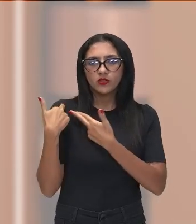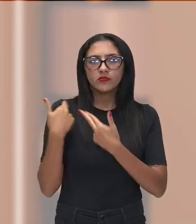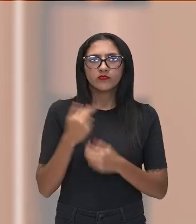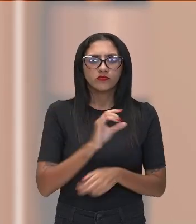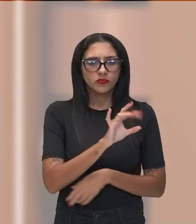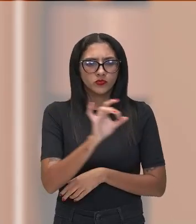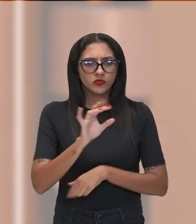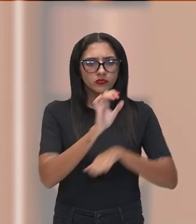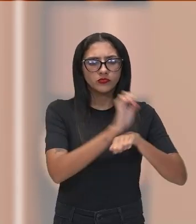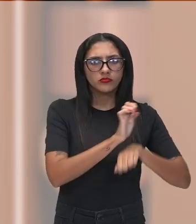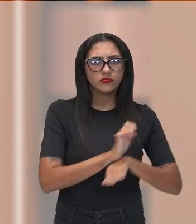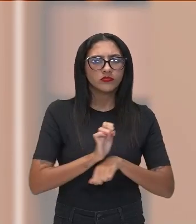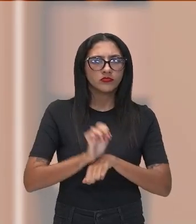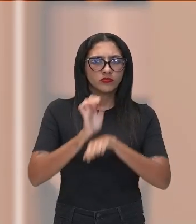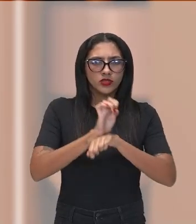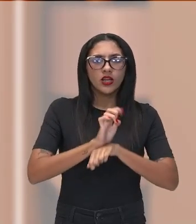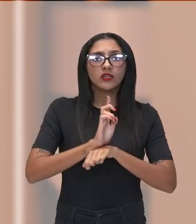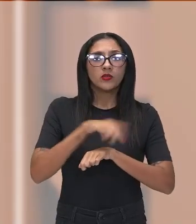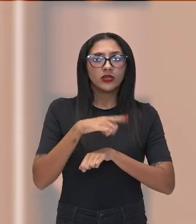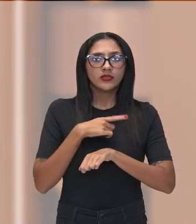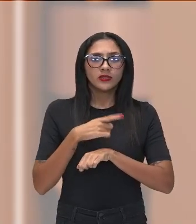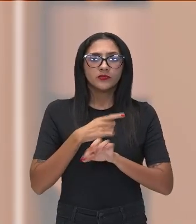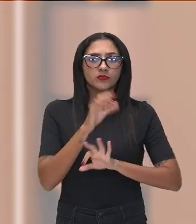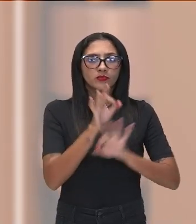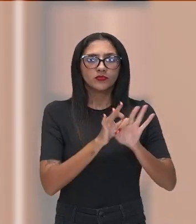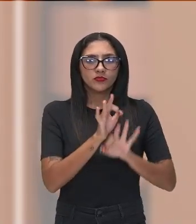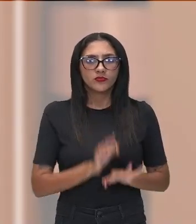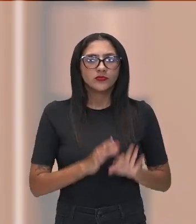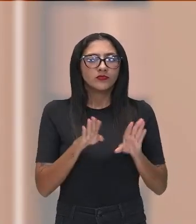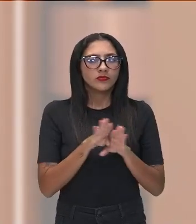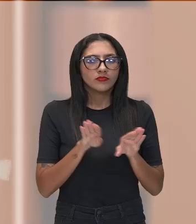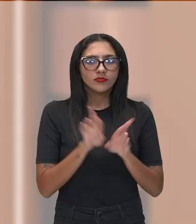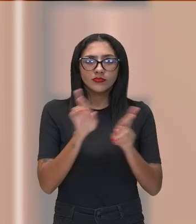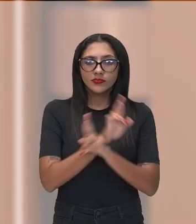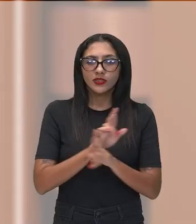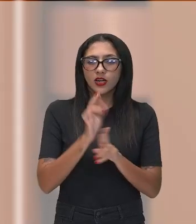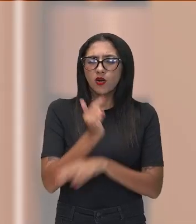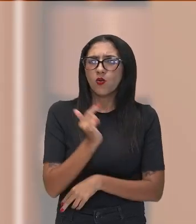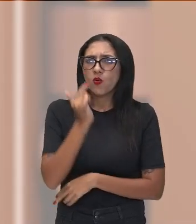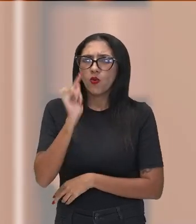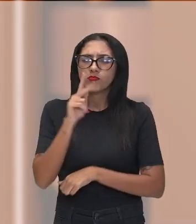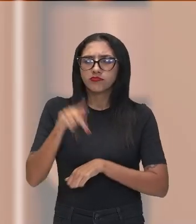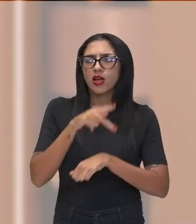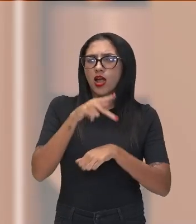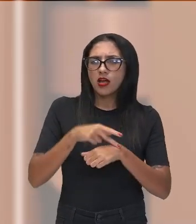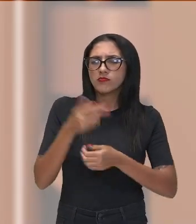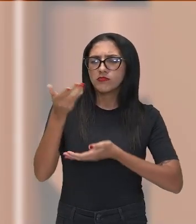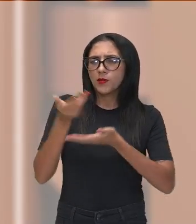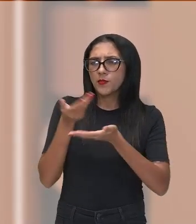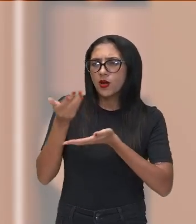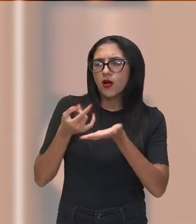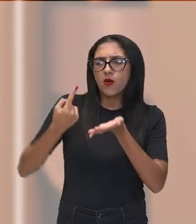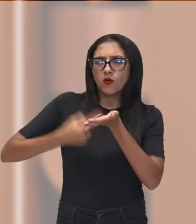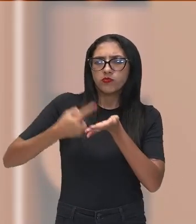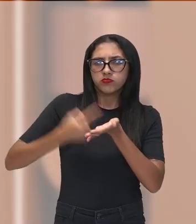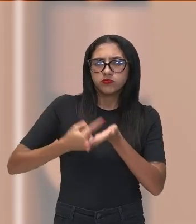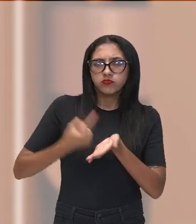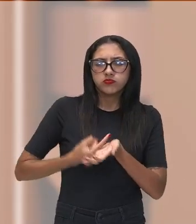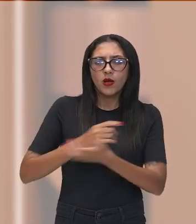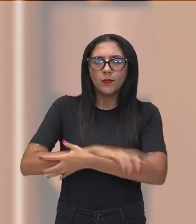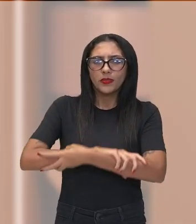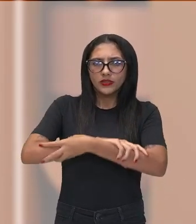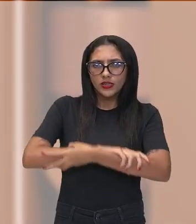nacionais, eles vão aí estabelecer relações com outros países, né, negociações, utilizar